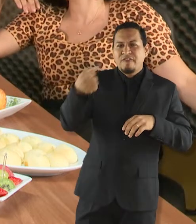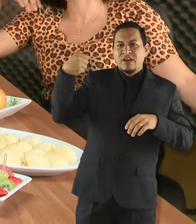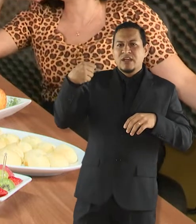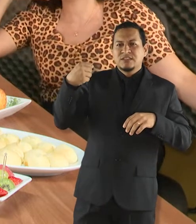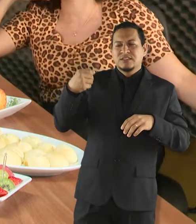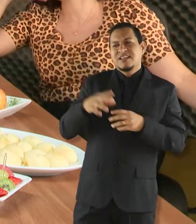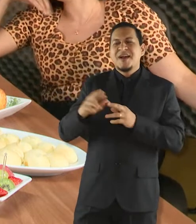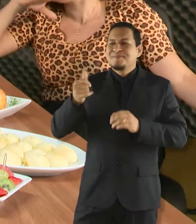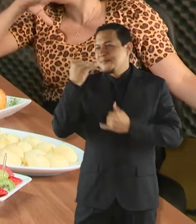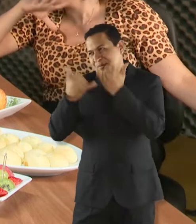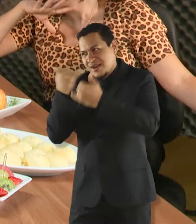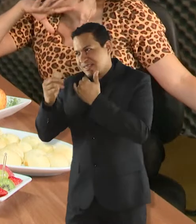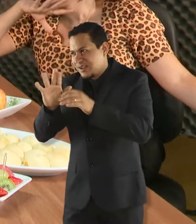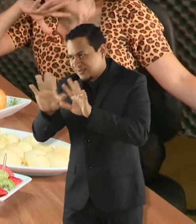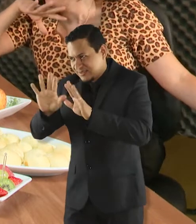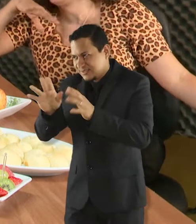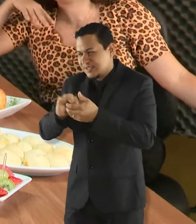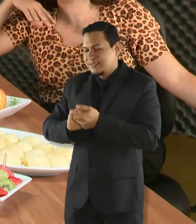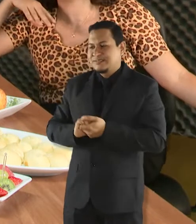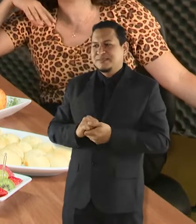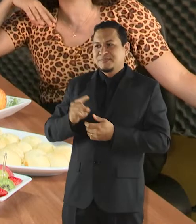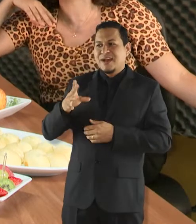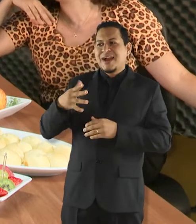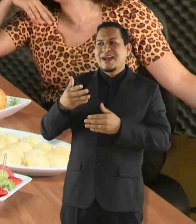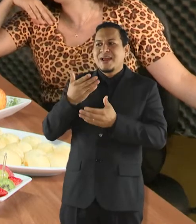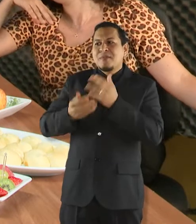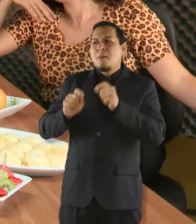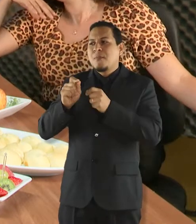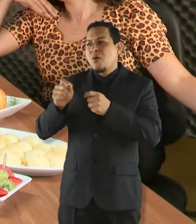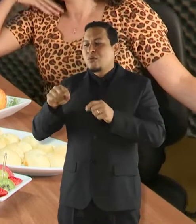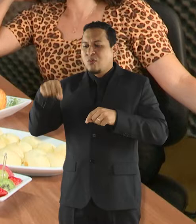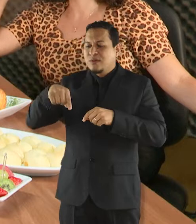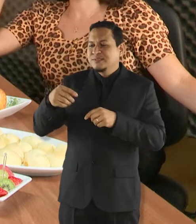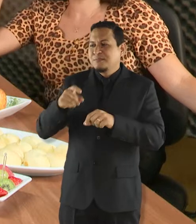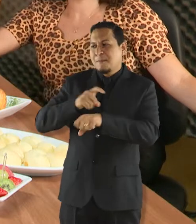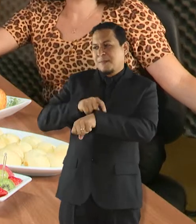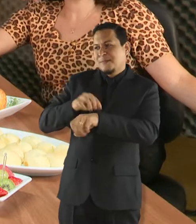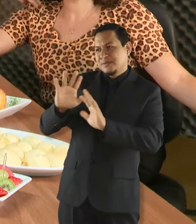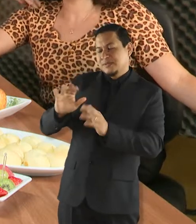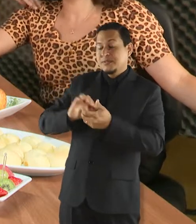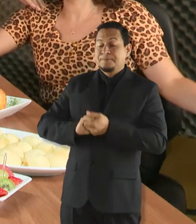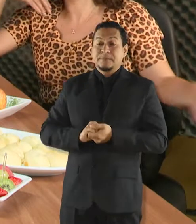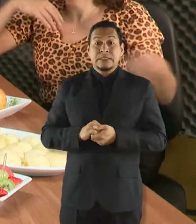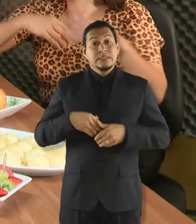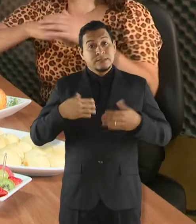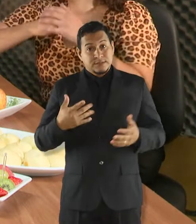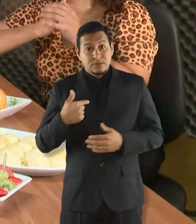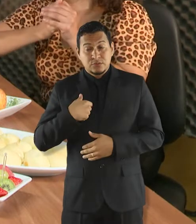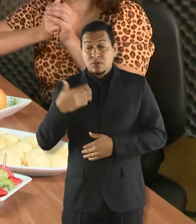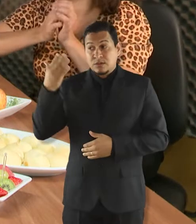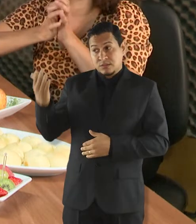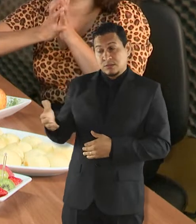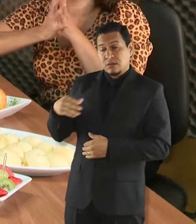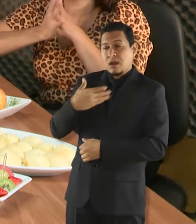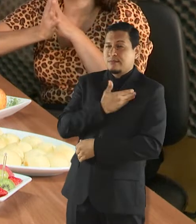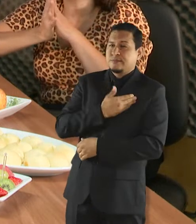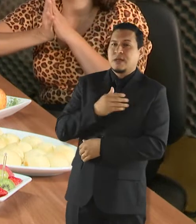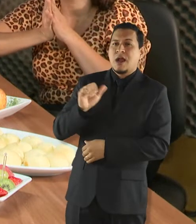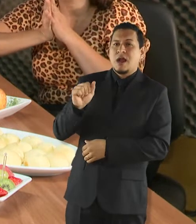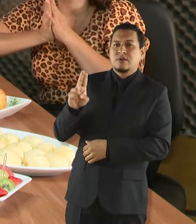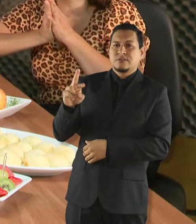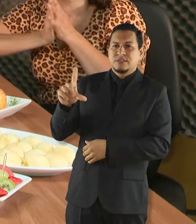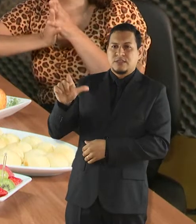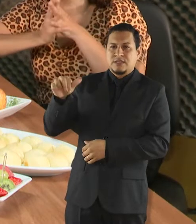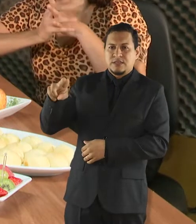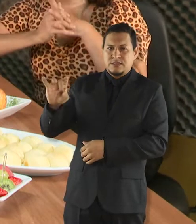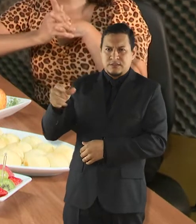Ai, Aurilene, legal, brincadeira, só pra descontrair, tá, minha amiga? Tá Pra de gente boa. sair dessa linha. Pois é, então eu estou aqui com minha companheira Aurilene, ela que tem uma história muito